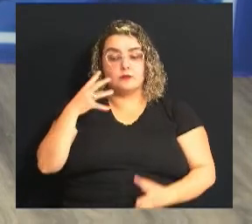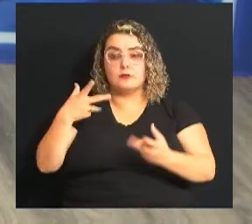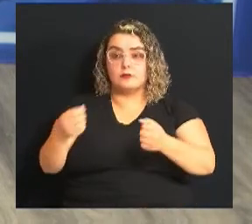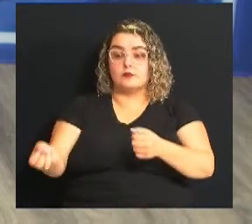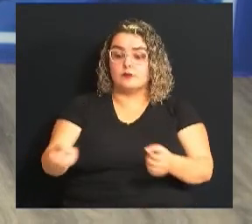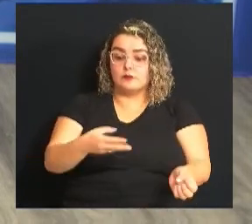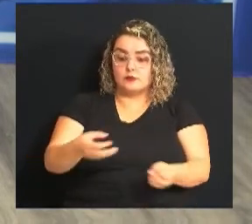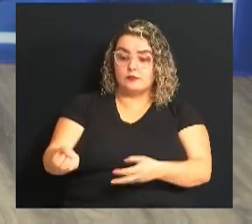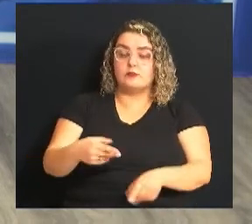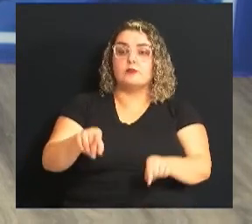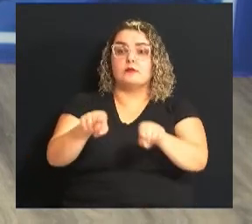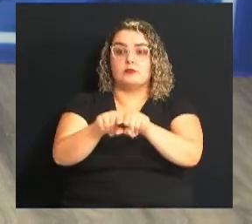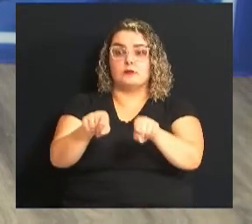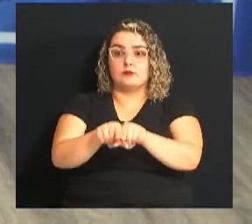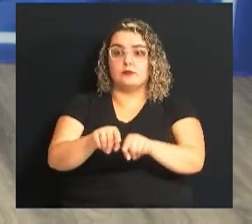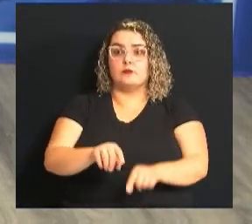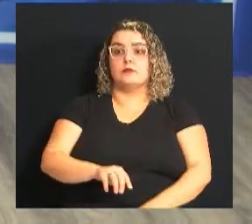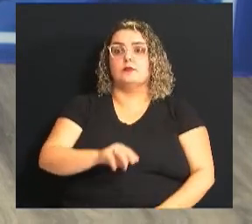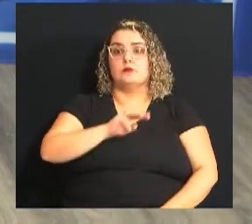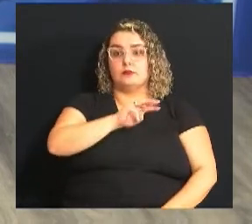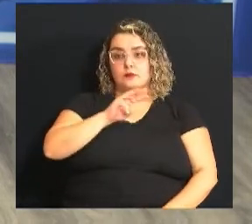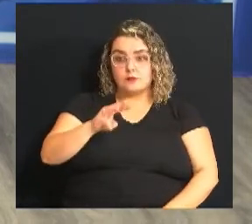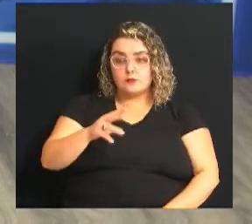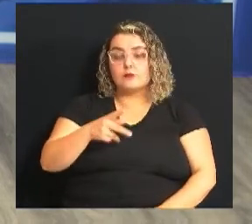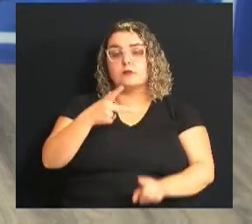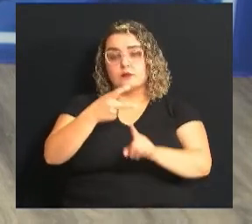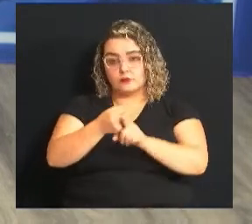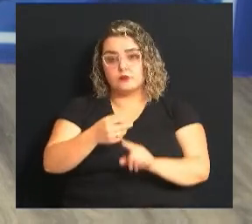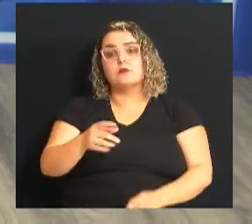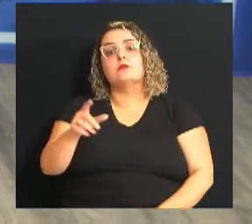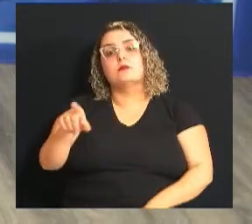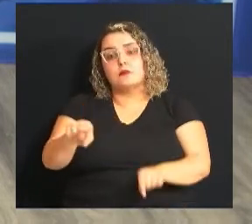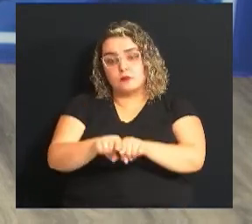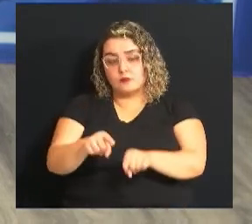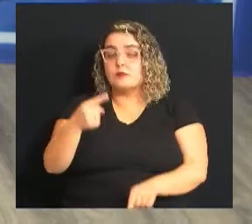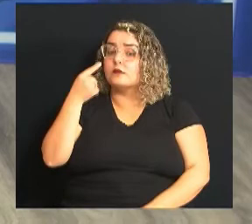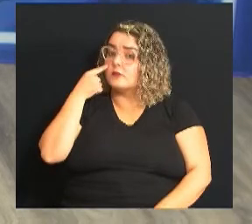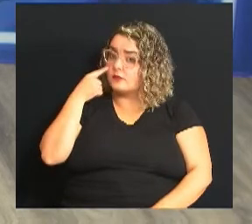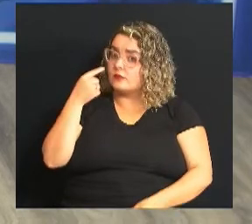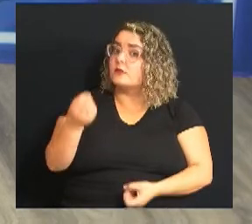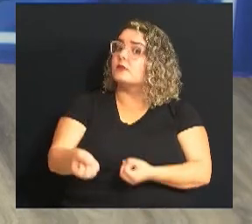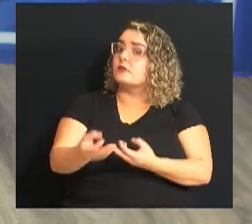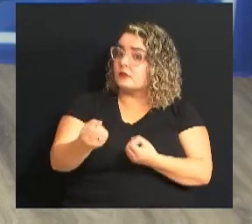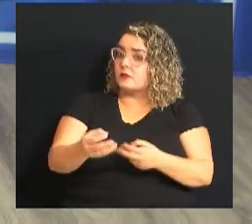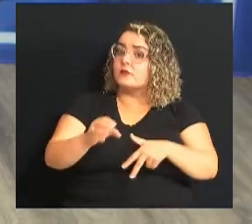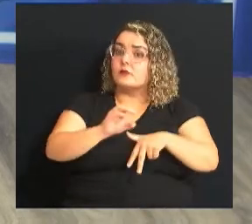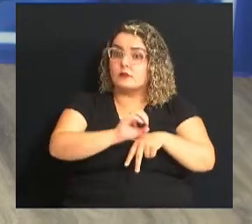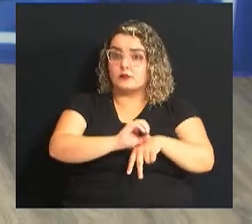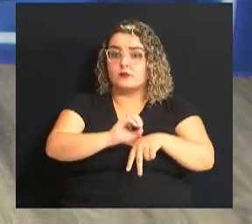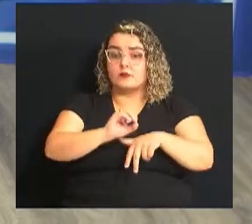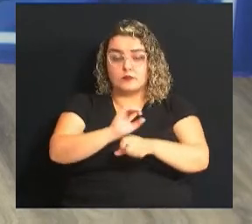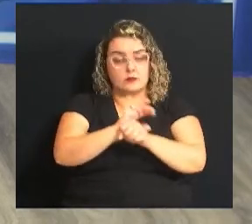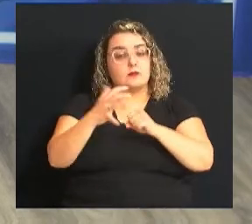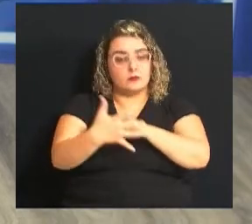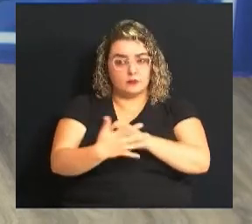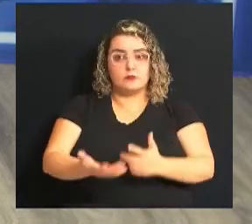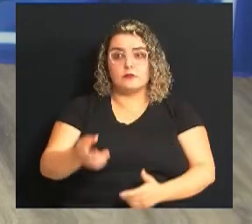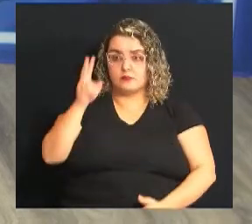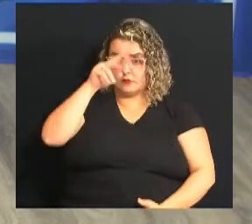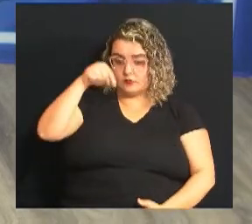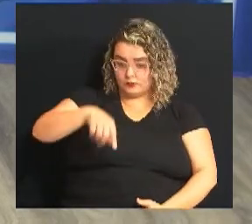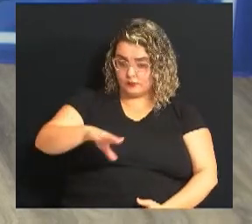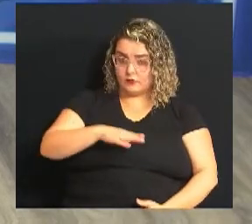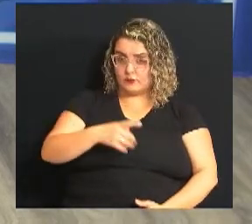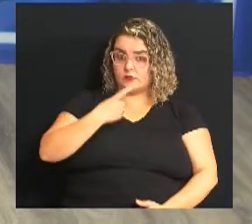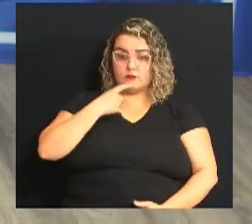E também neste site do Vacina, você confere também as informações em relação à Covid-19. Lembrando que aqui no município não